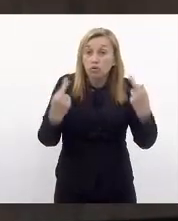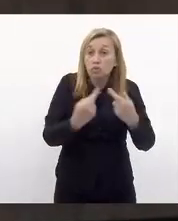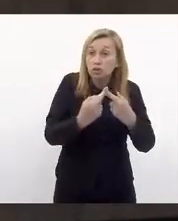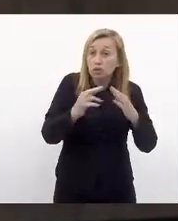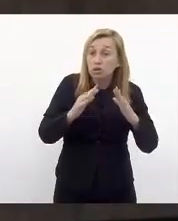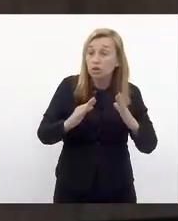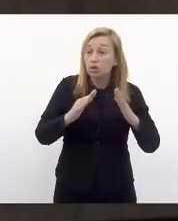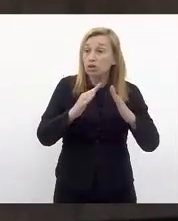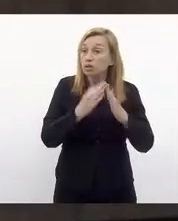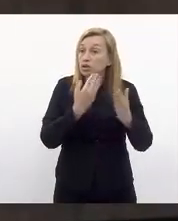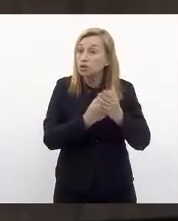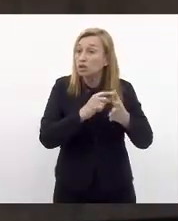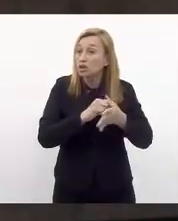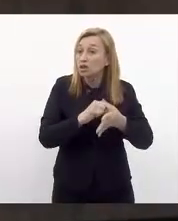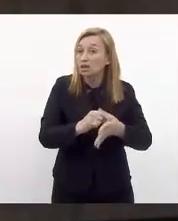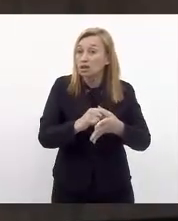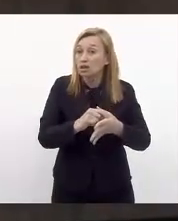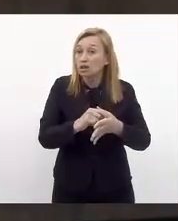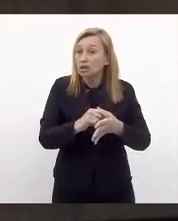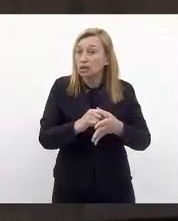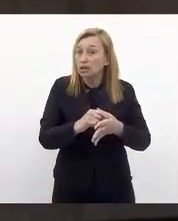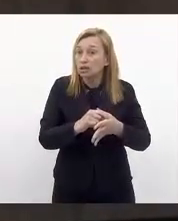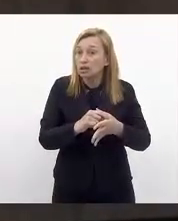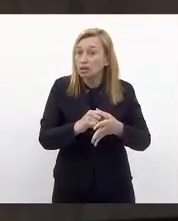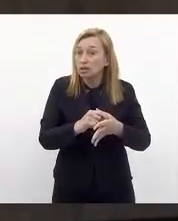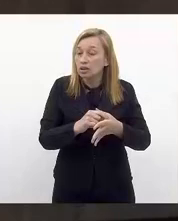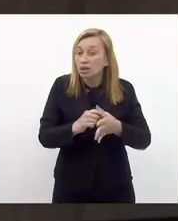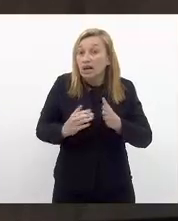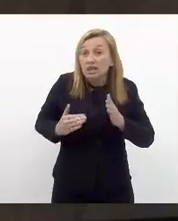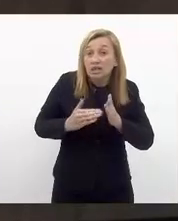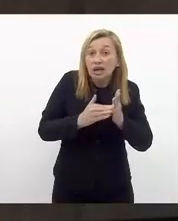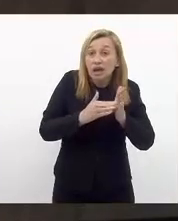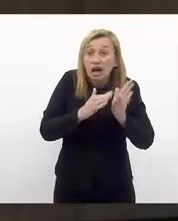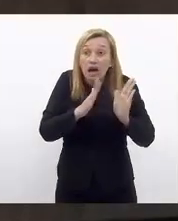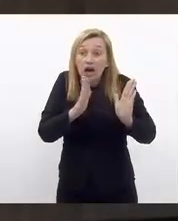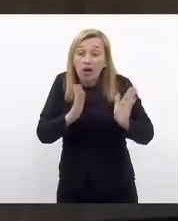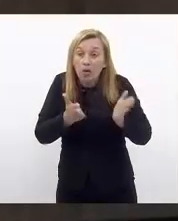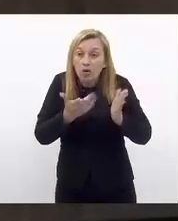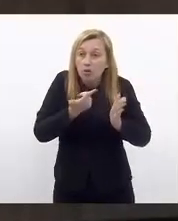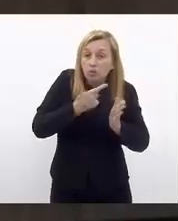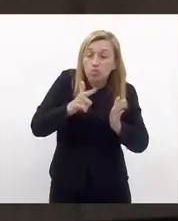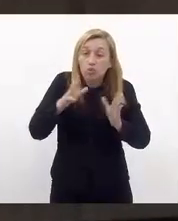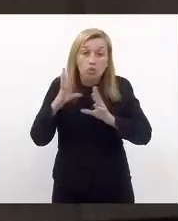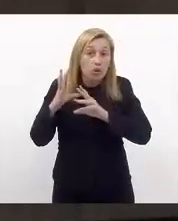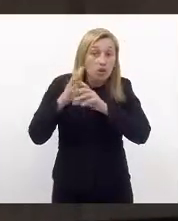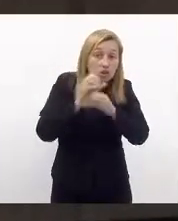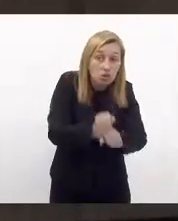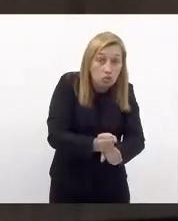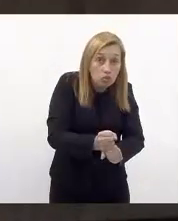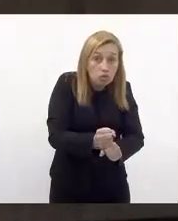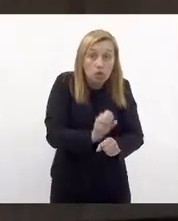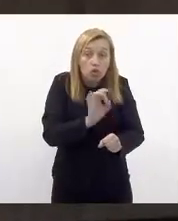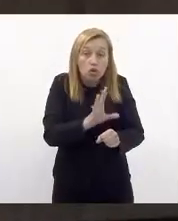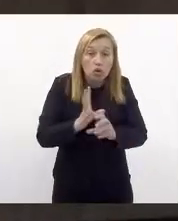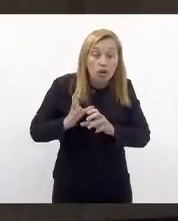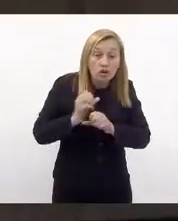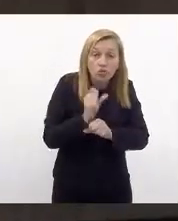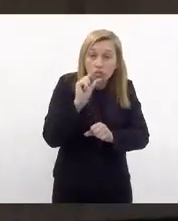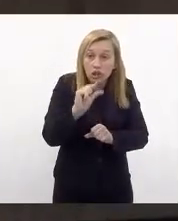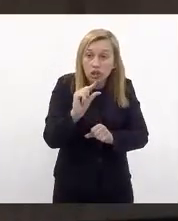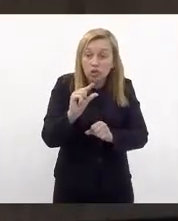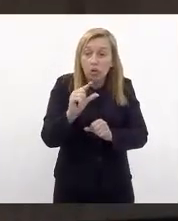no colégio líderes eu ia ter um momento nós não temos o resumo nós tivemos resumo do resumo